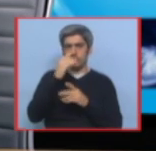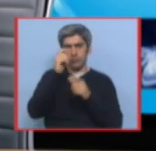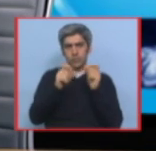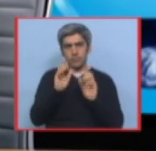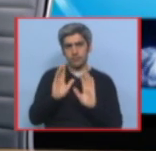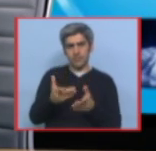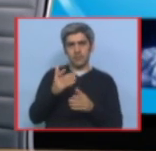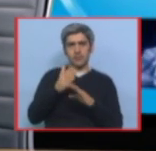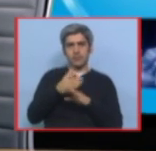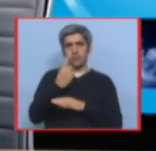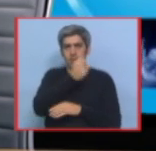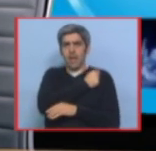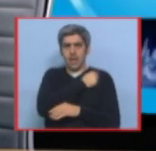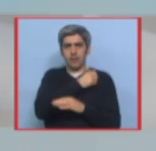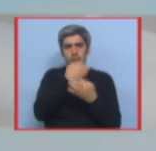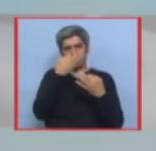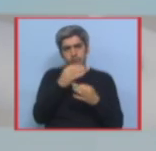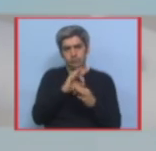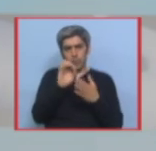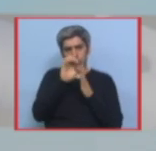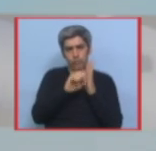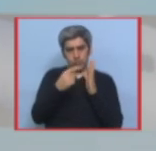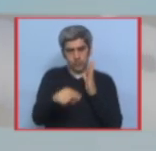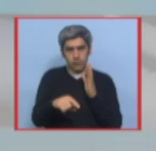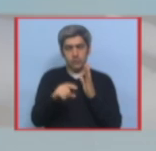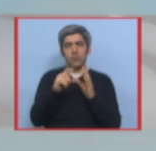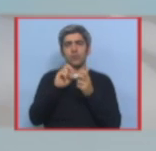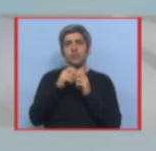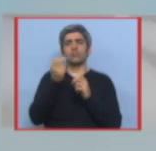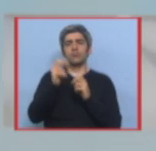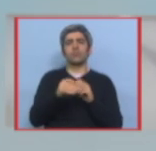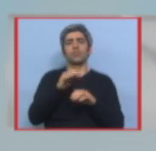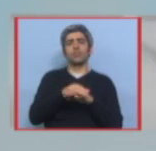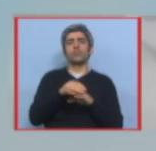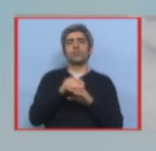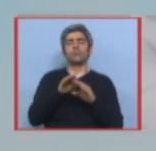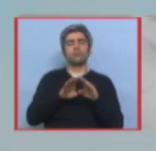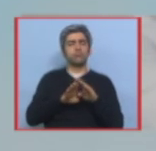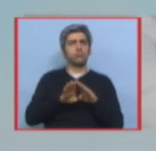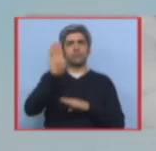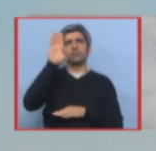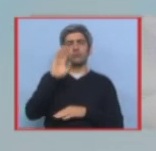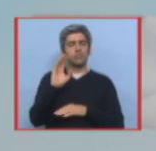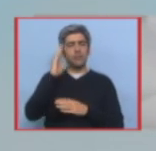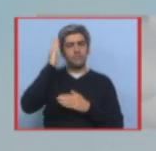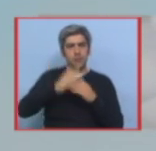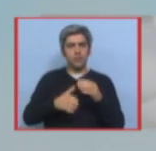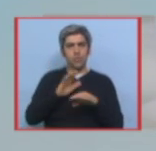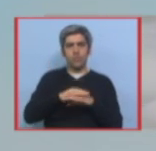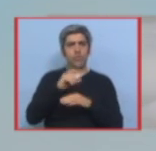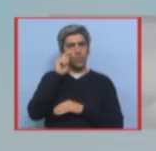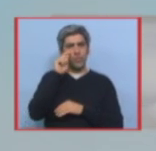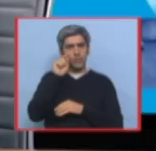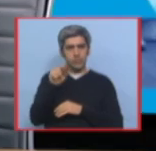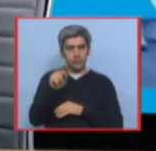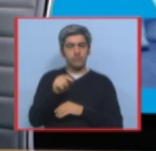têm acesso a uma habitação digna. E é um problema que se pôs por causa do boom turístico. Em grande parte foi por causa do boom